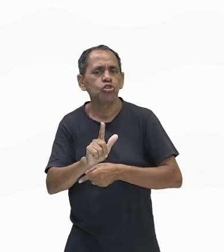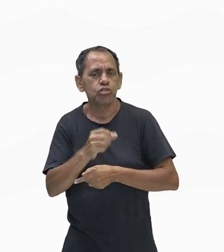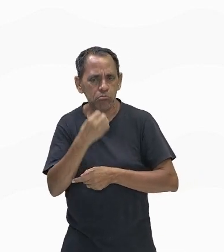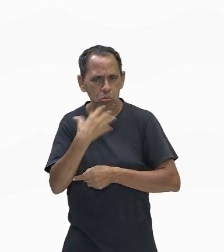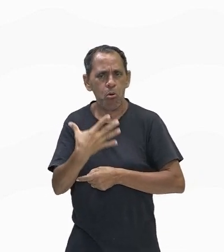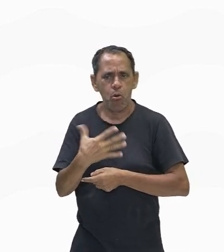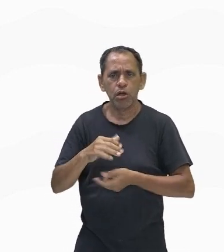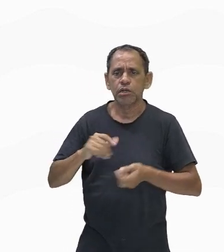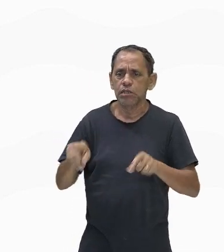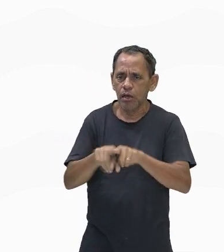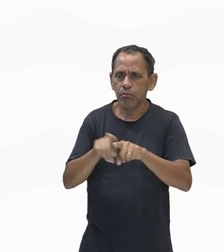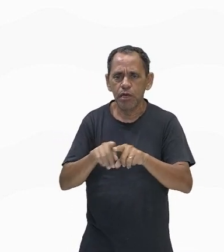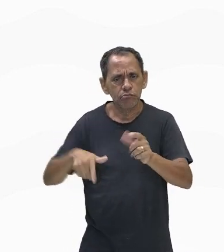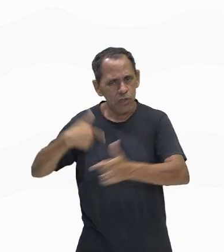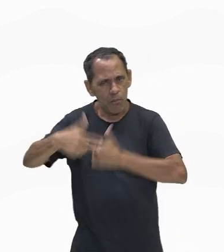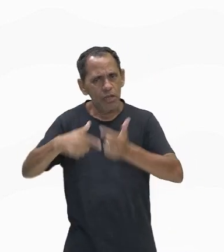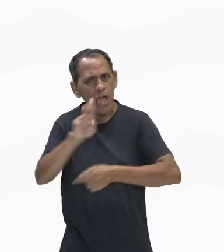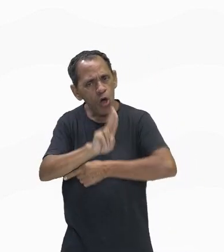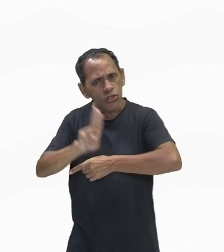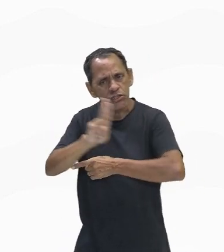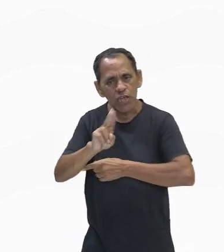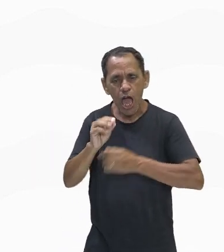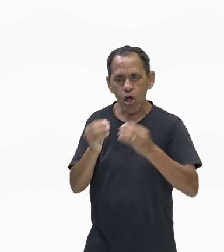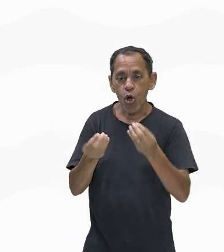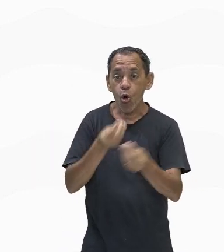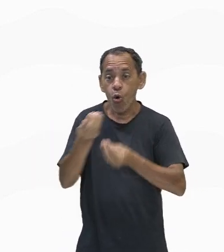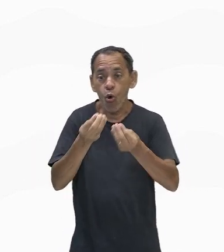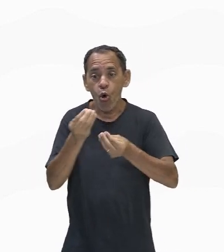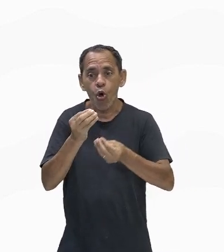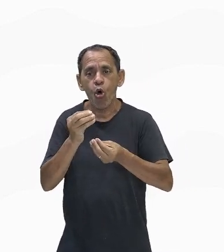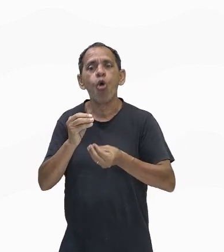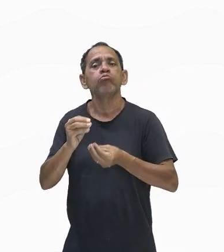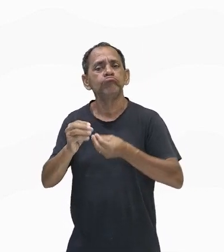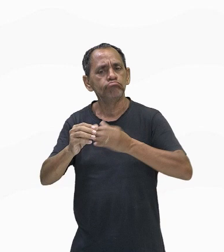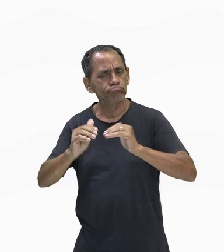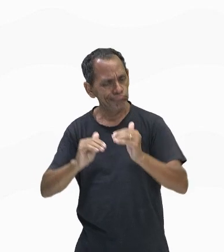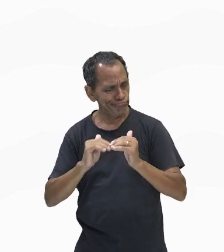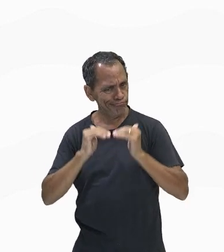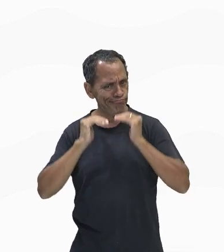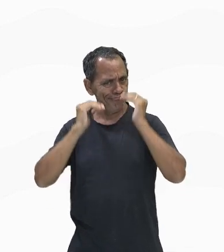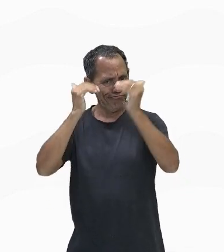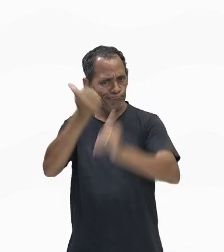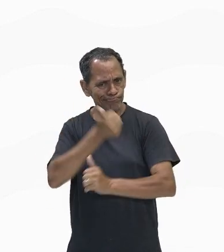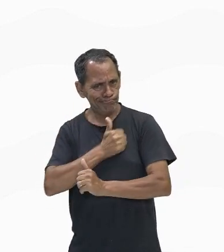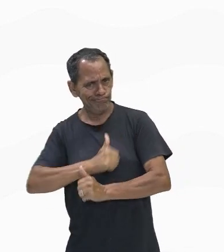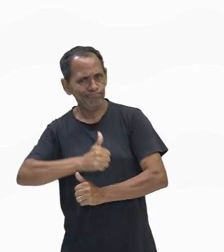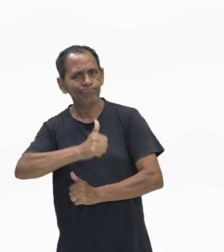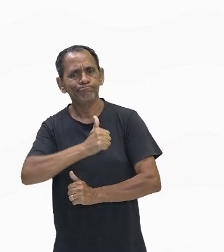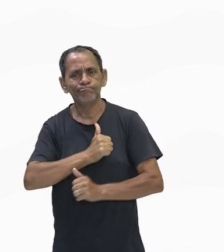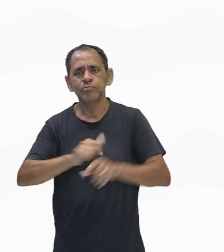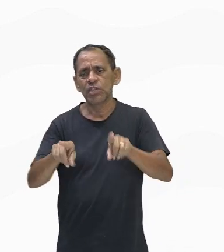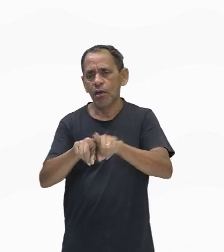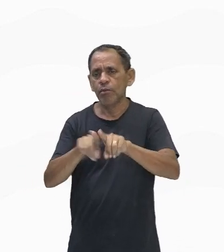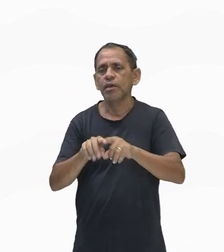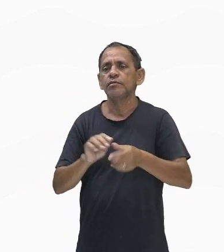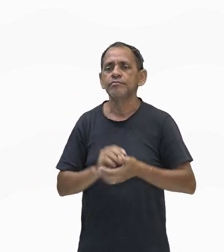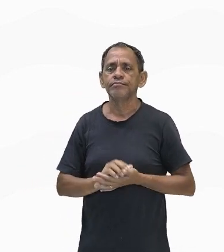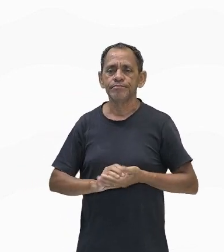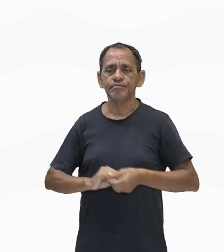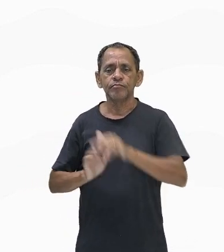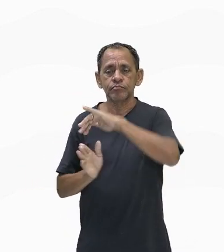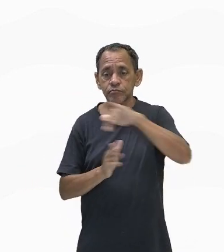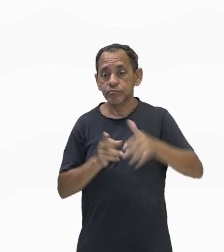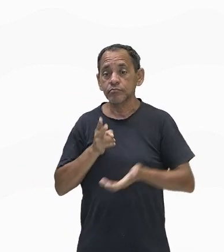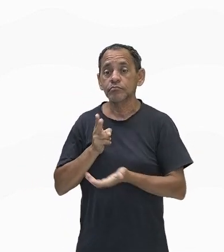trabalhar, utilizar aí para elevar a nossa autoestima. E aí, seguindo na nossa aula, nós temos mais